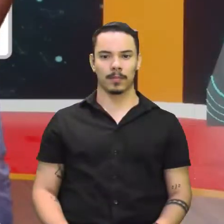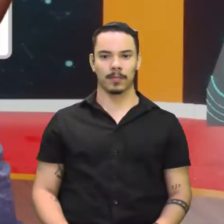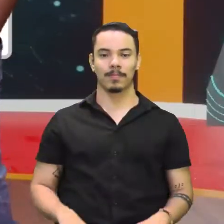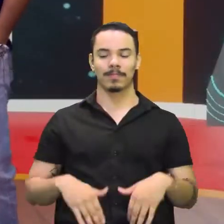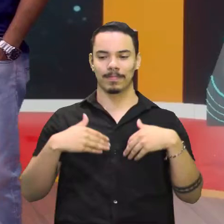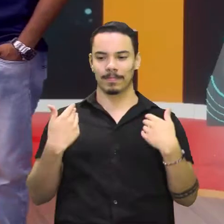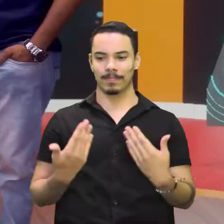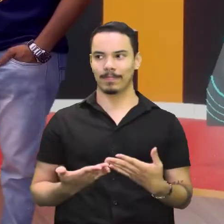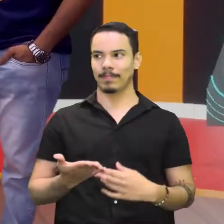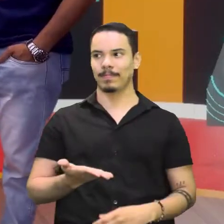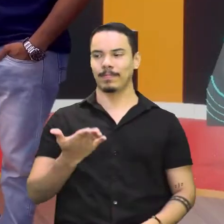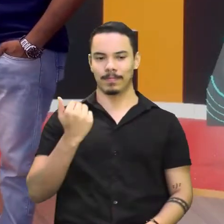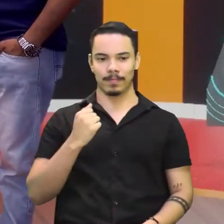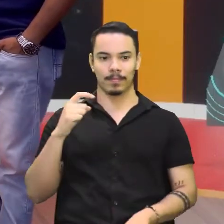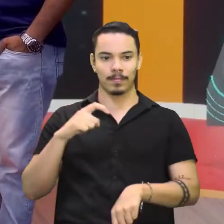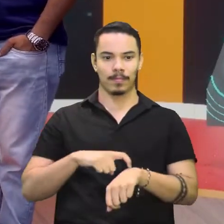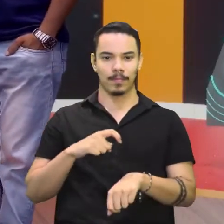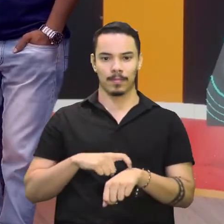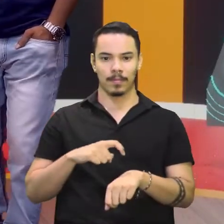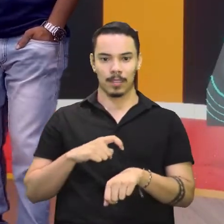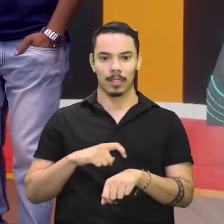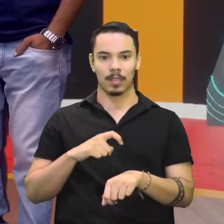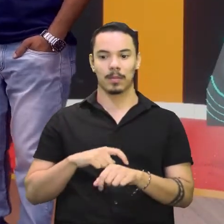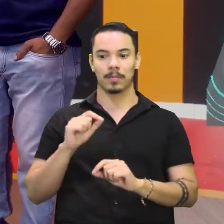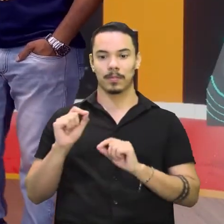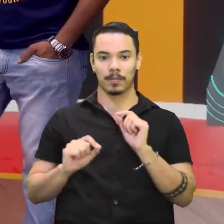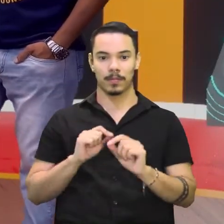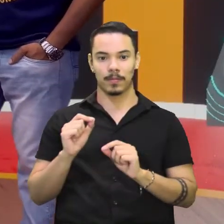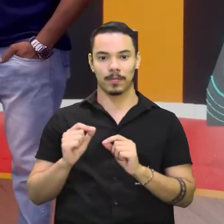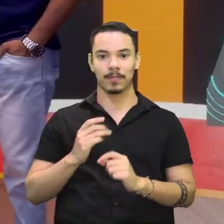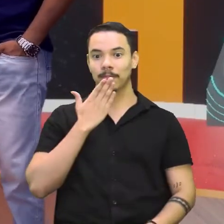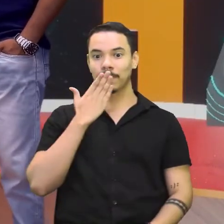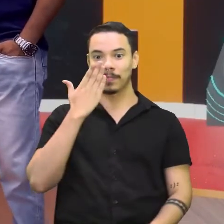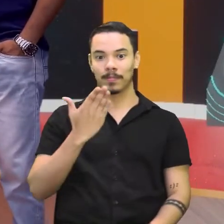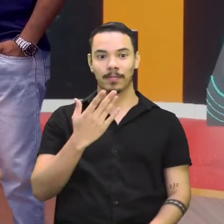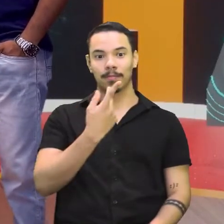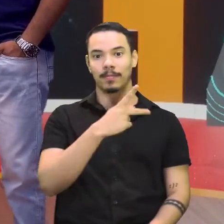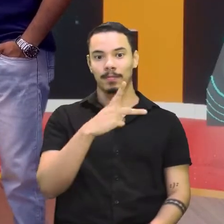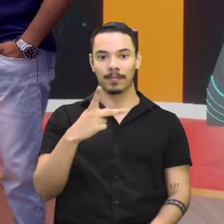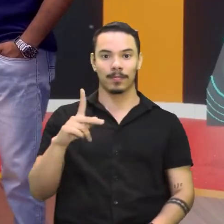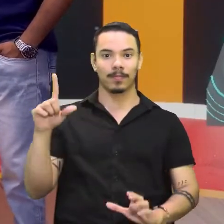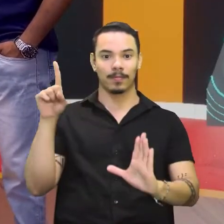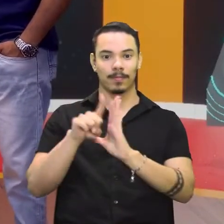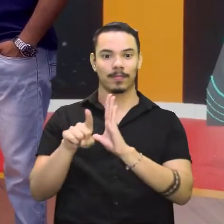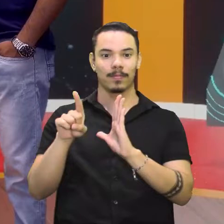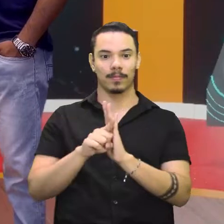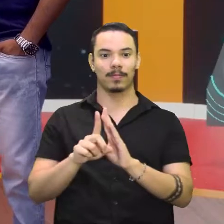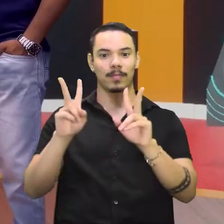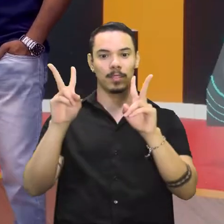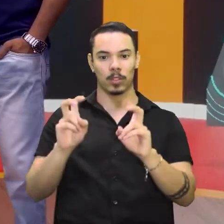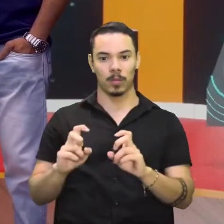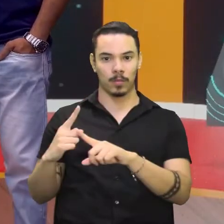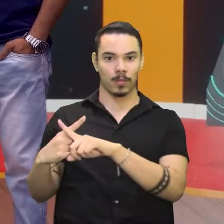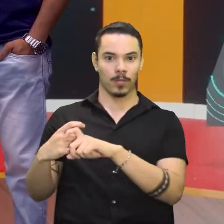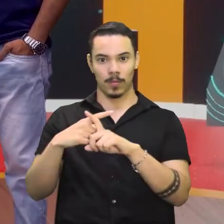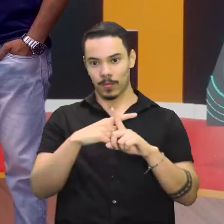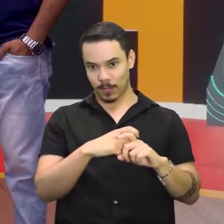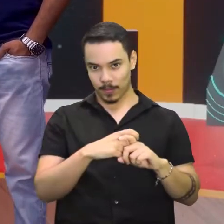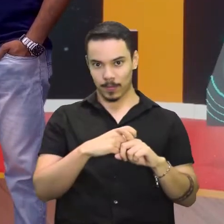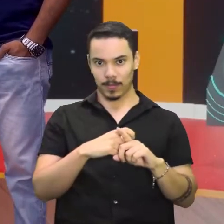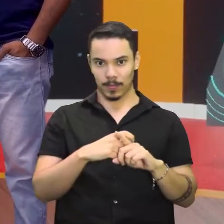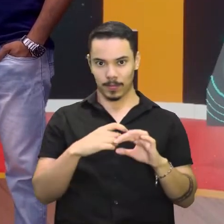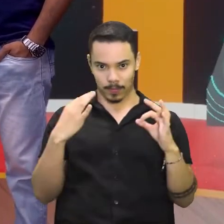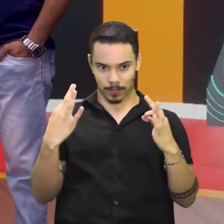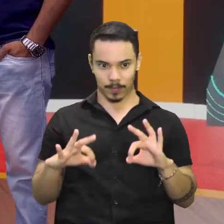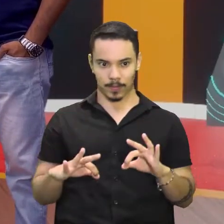Então vamos lá, que é hora do nosso amiguinho solicitar de vocês questões sobre polinômios. Polinômios. Tá bom?